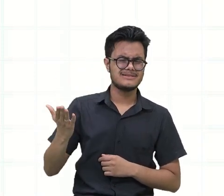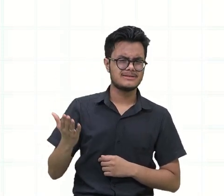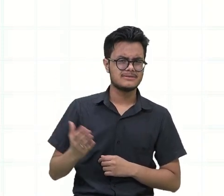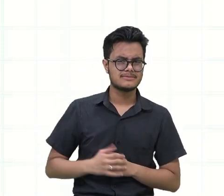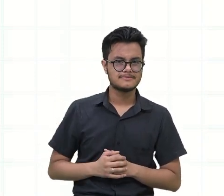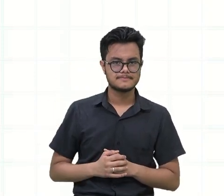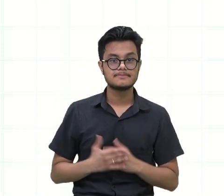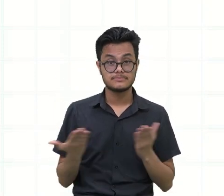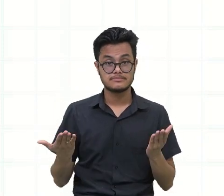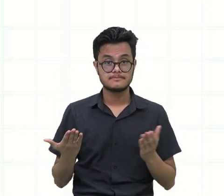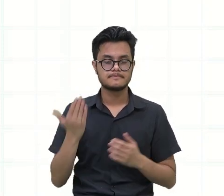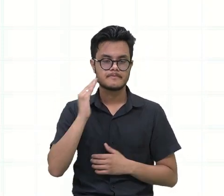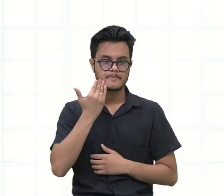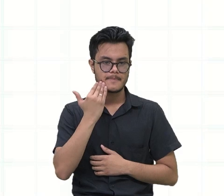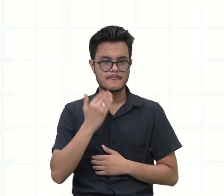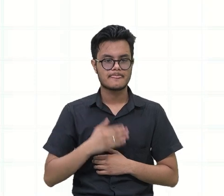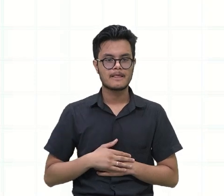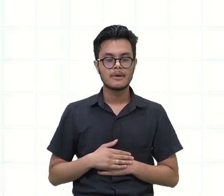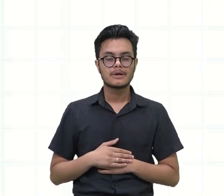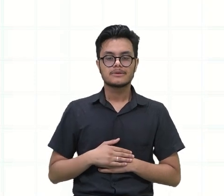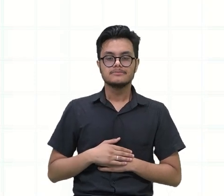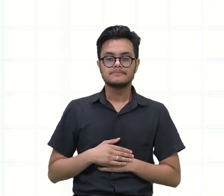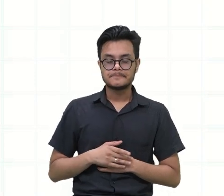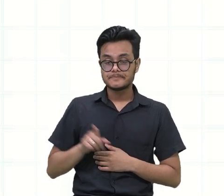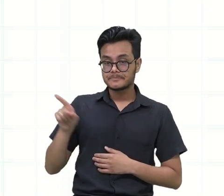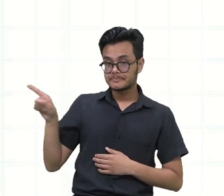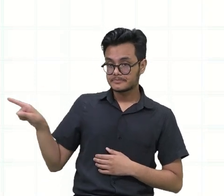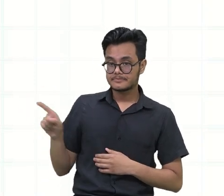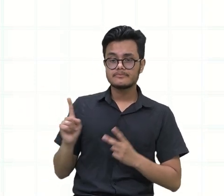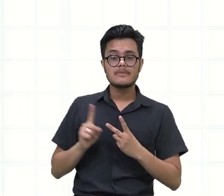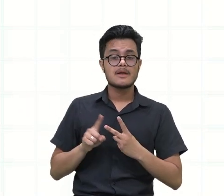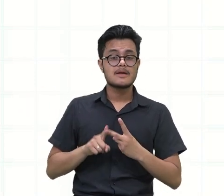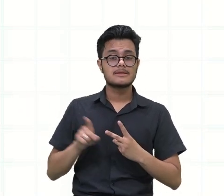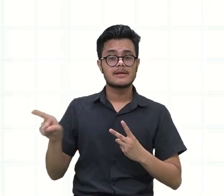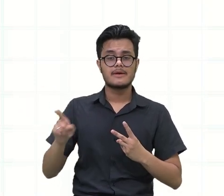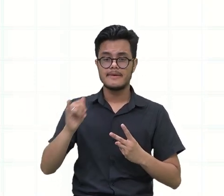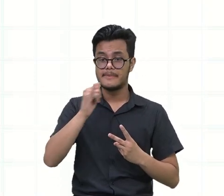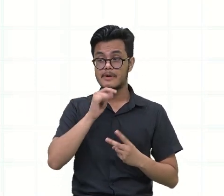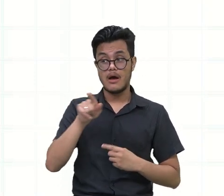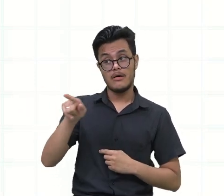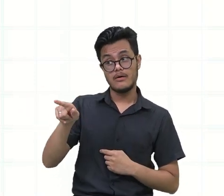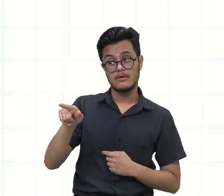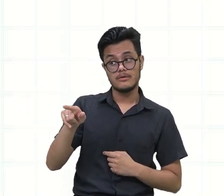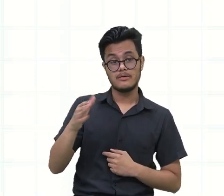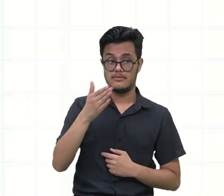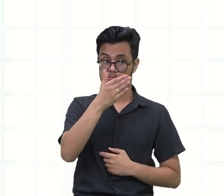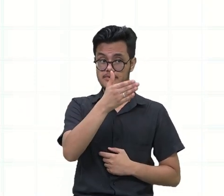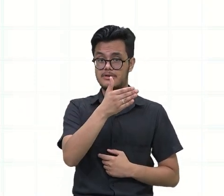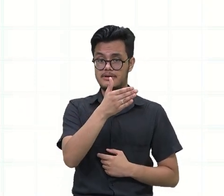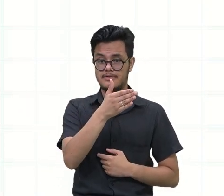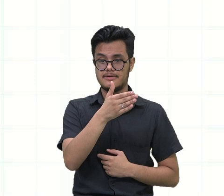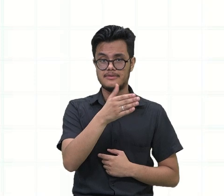né? Vá por ali. Aqui a gente já observa que é no sentido de